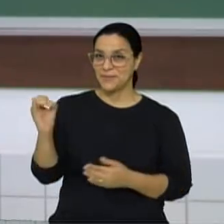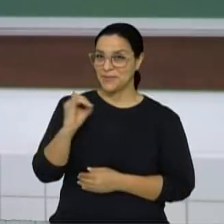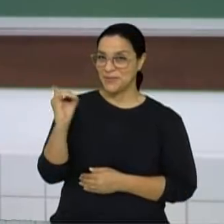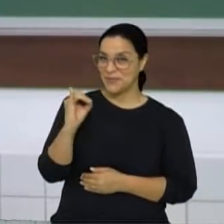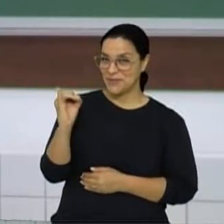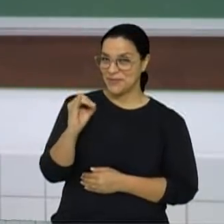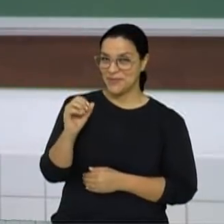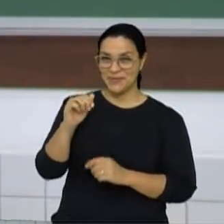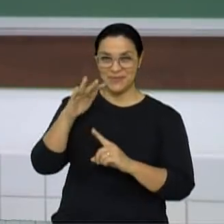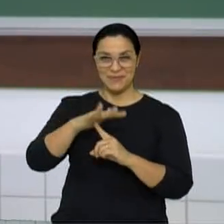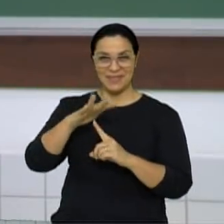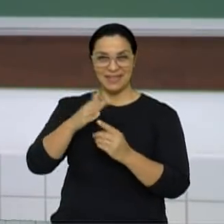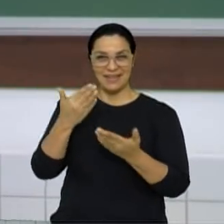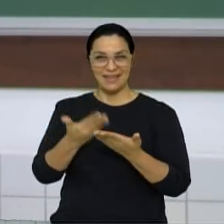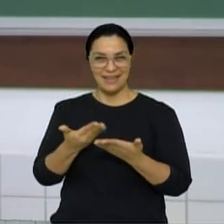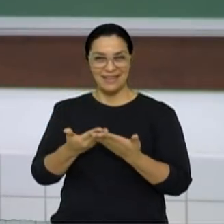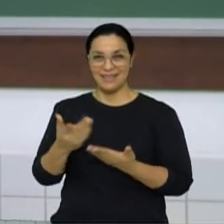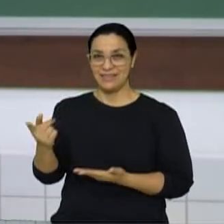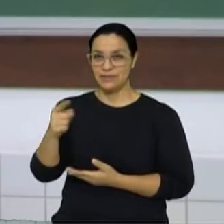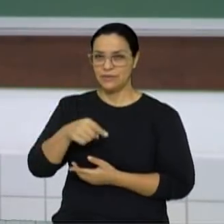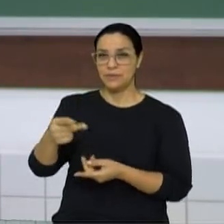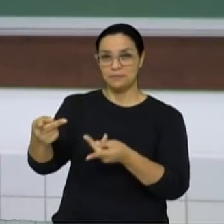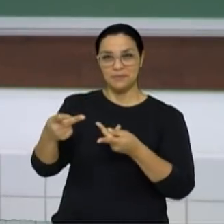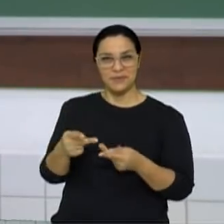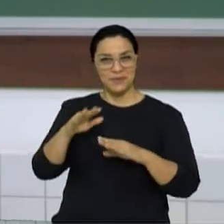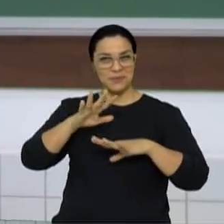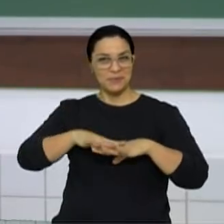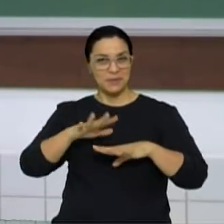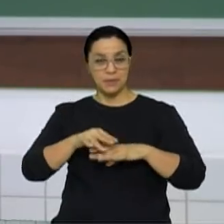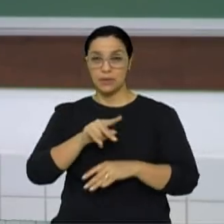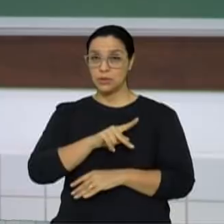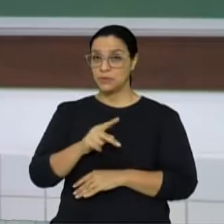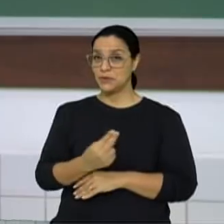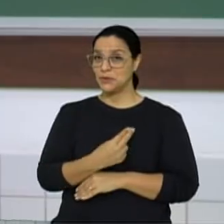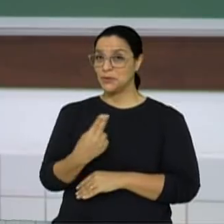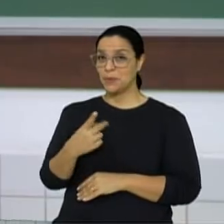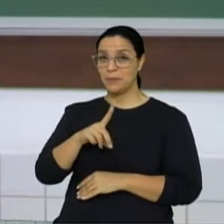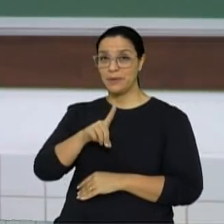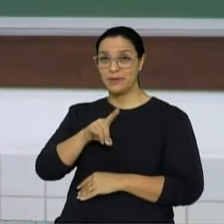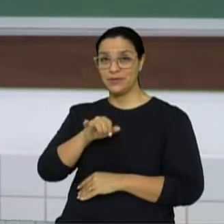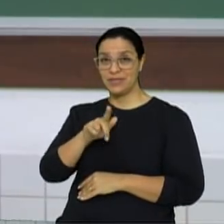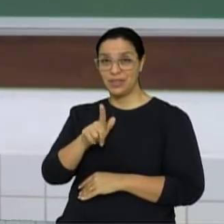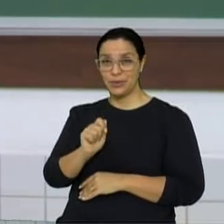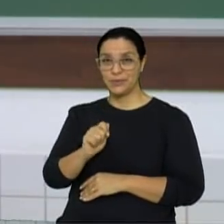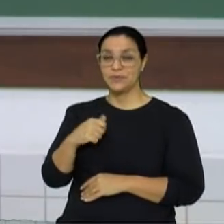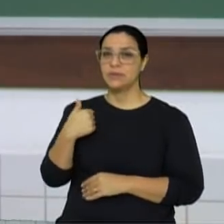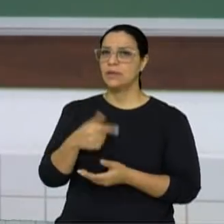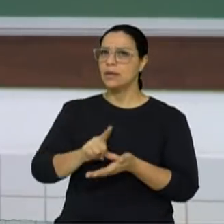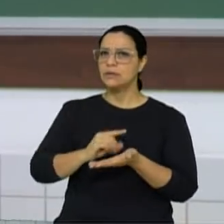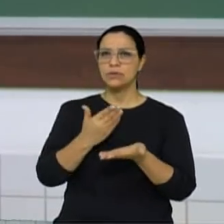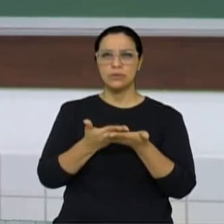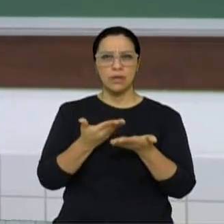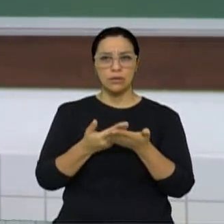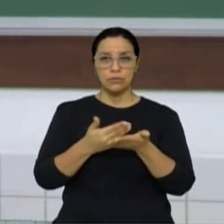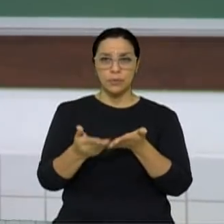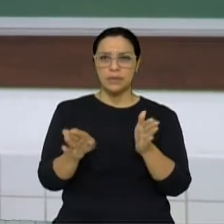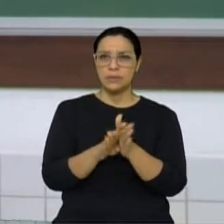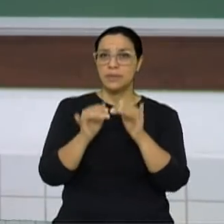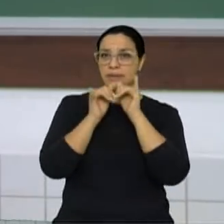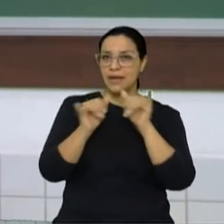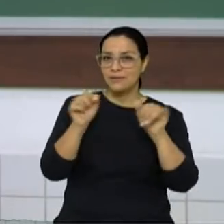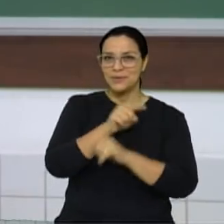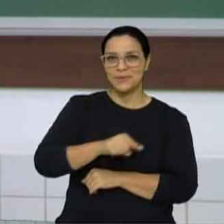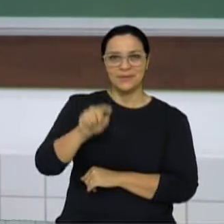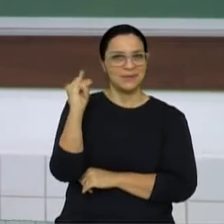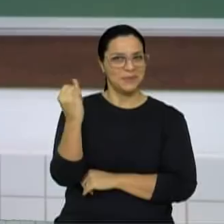Olá, alunos do Aula Paraná. Bem-vindos a mais uma aula de matemática e eu sou o professor Diego Boing. Antes de iniciar a nossa aula, temos alguns recadinhos